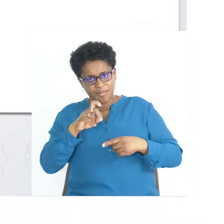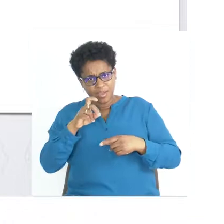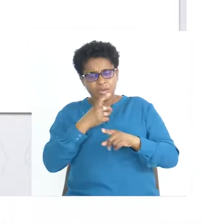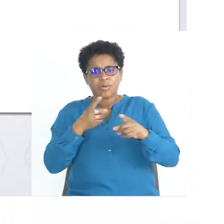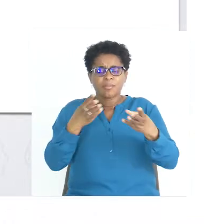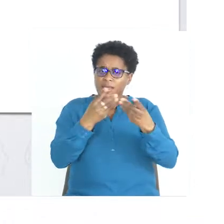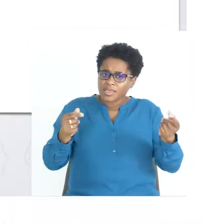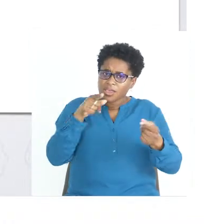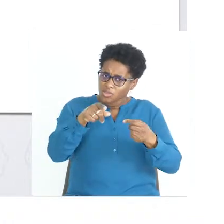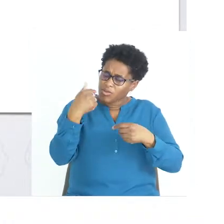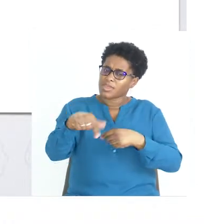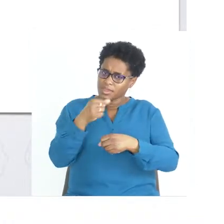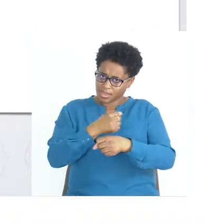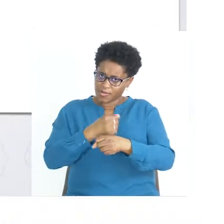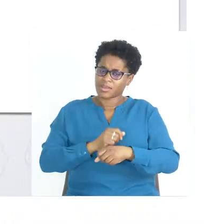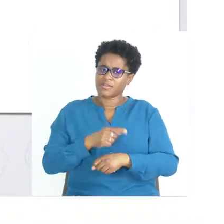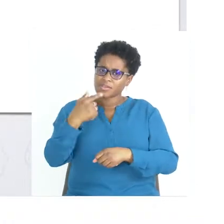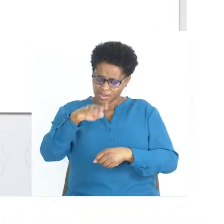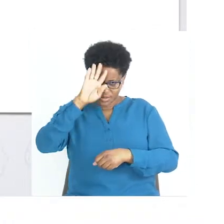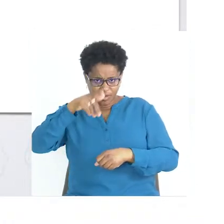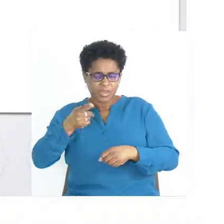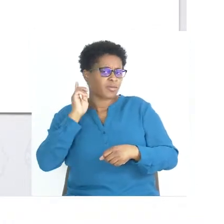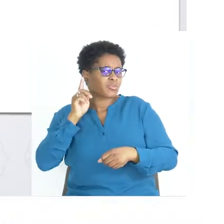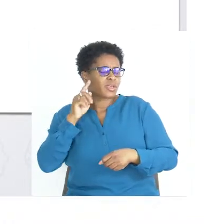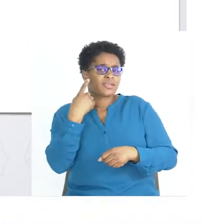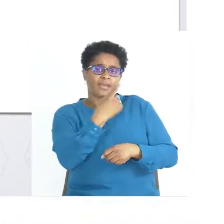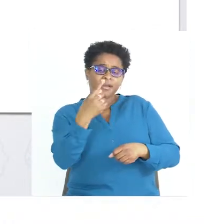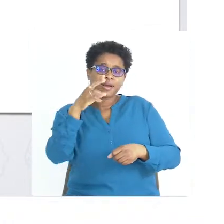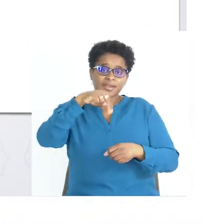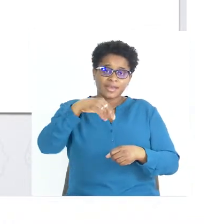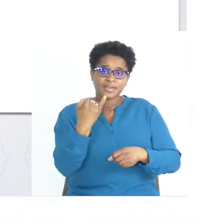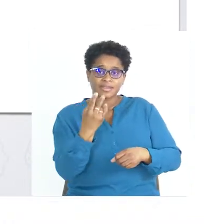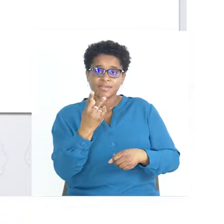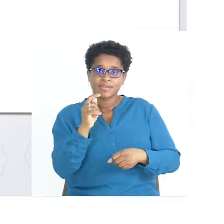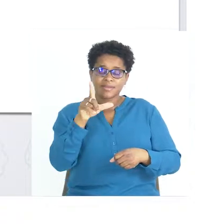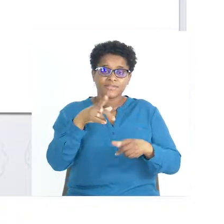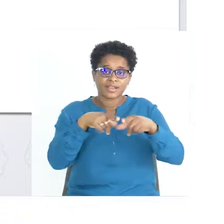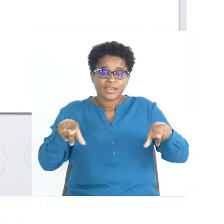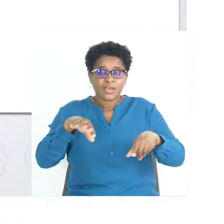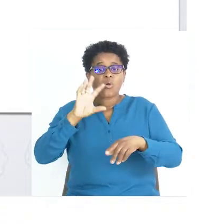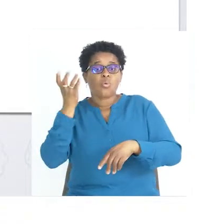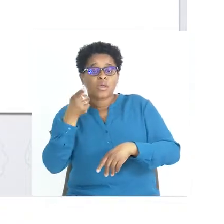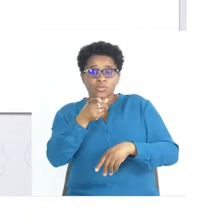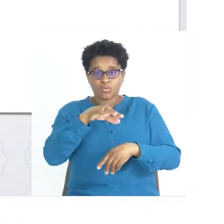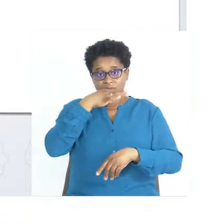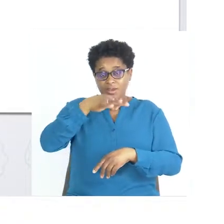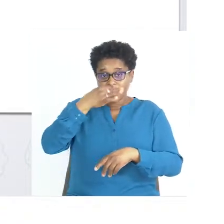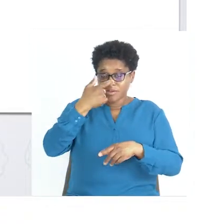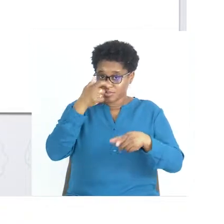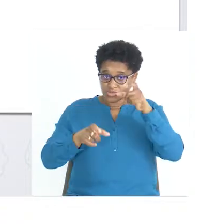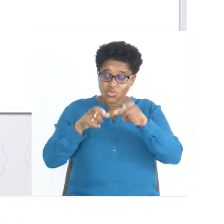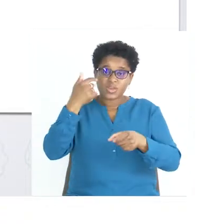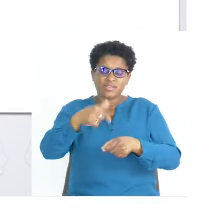que tu usas sempre. Vais ter que reconhecer a importância de cada nível de língua. Ao falares com as pessoas, tens